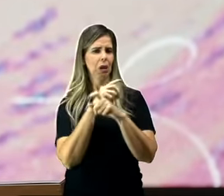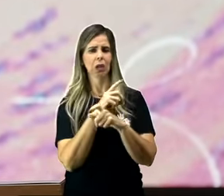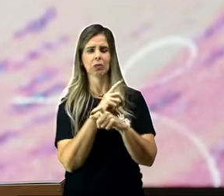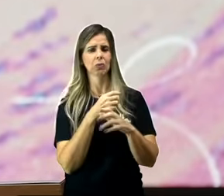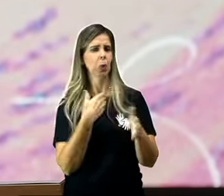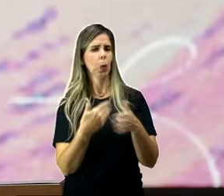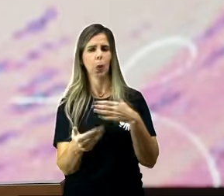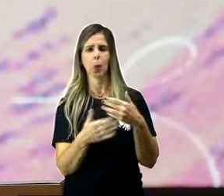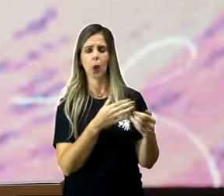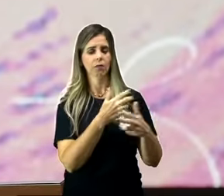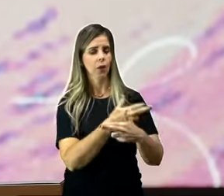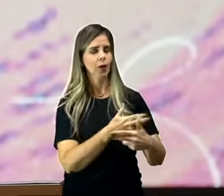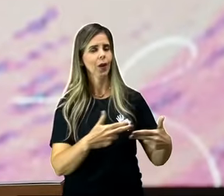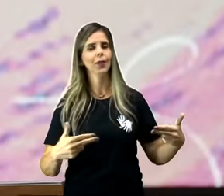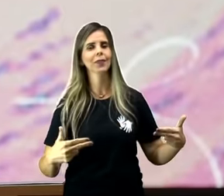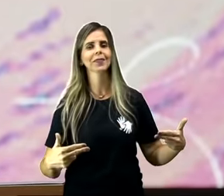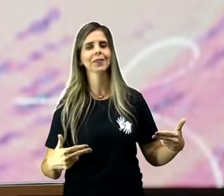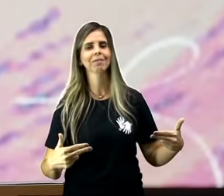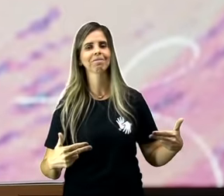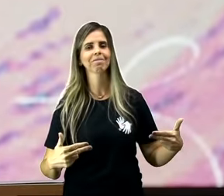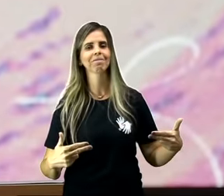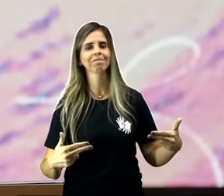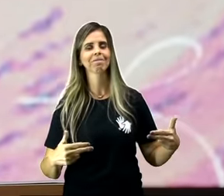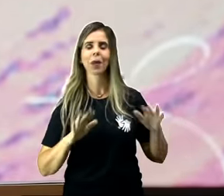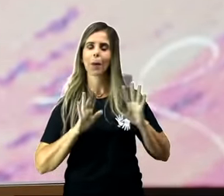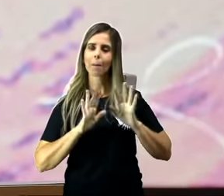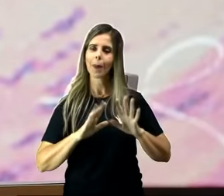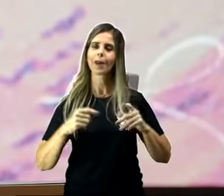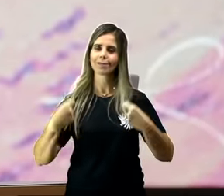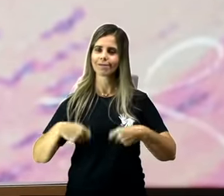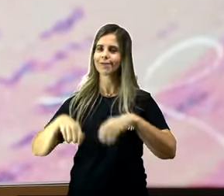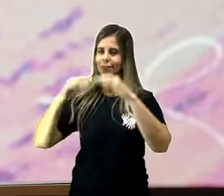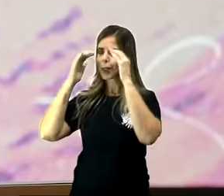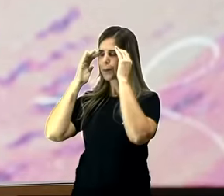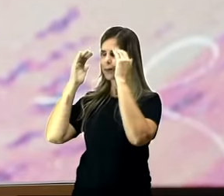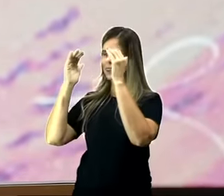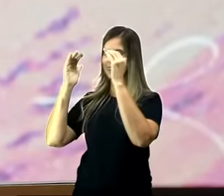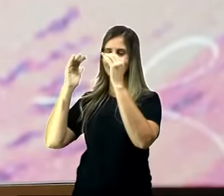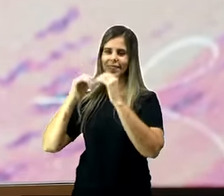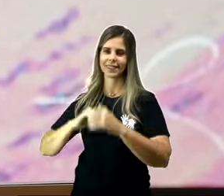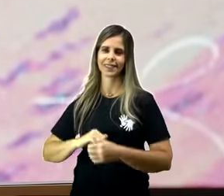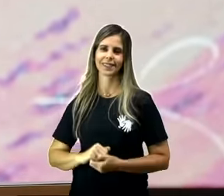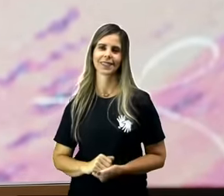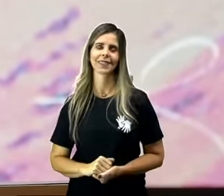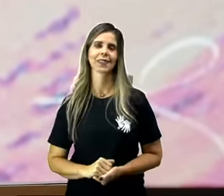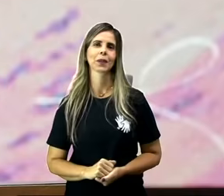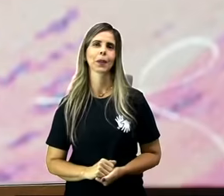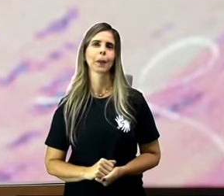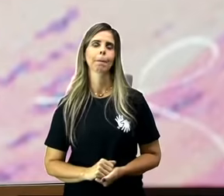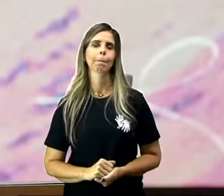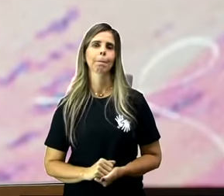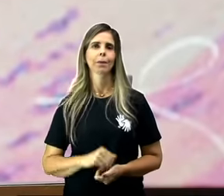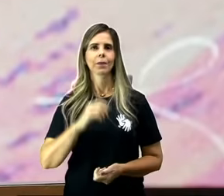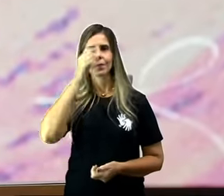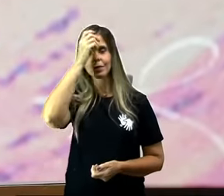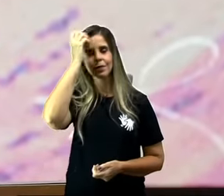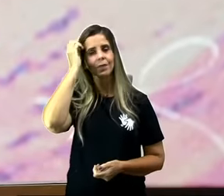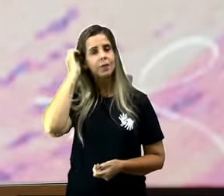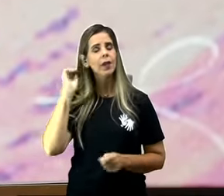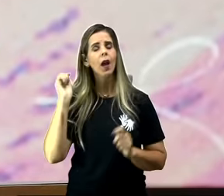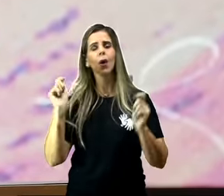Pastor, é. Quem está comigo aqui está entendendo. Por isso você pode dizer: